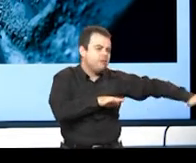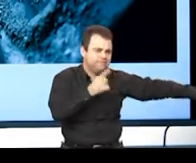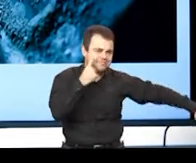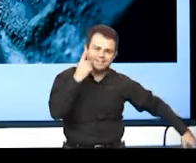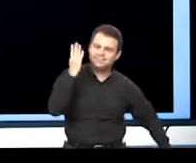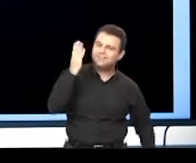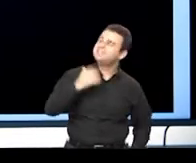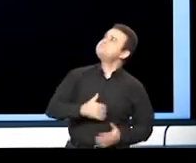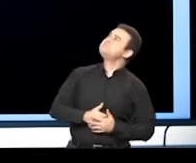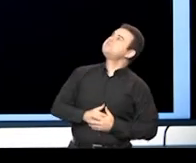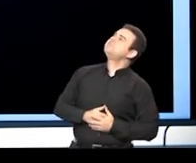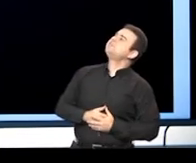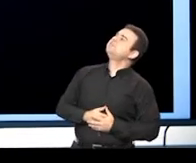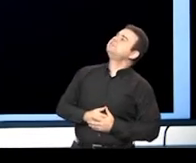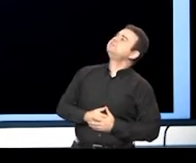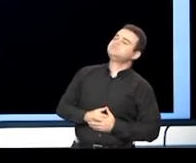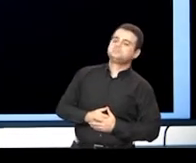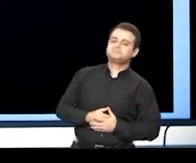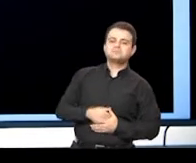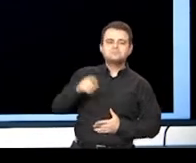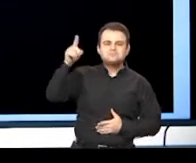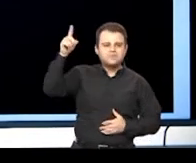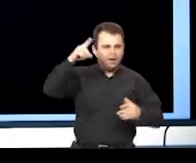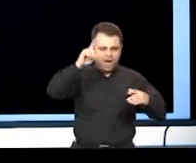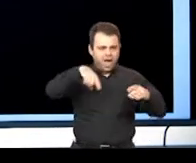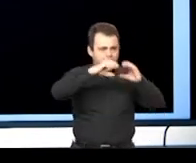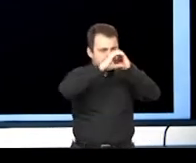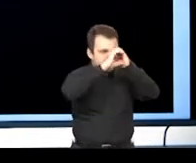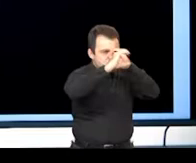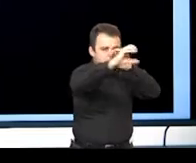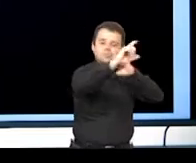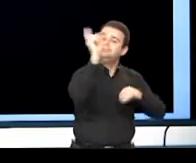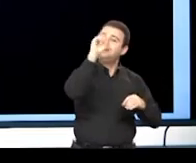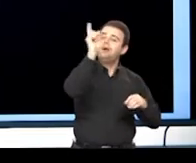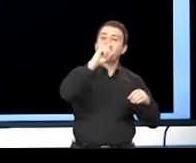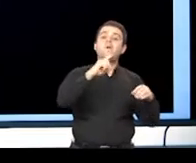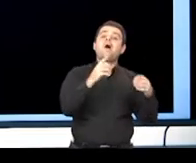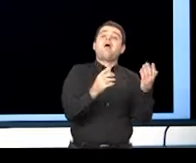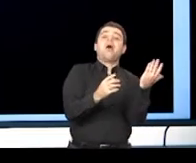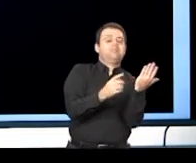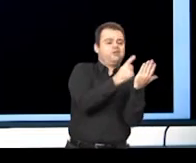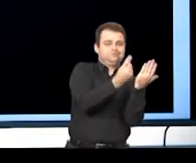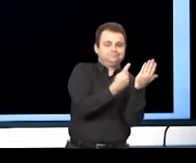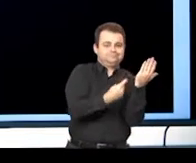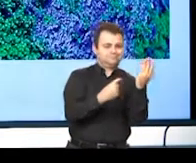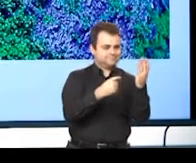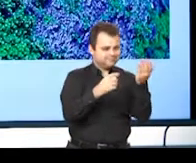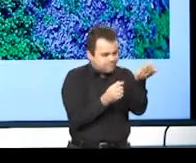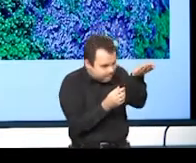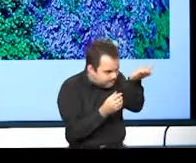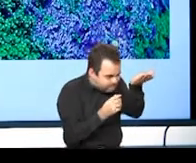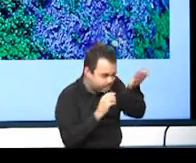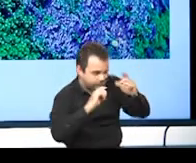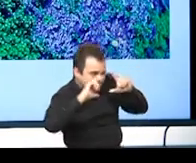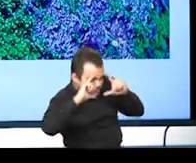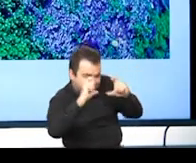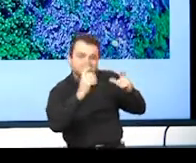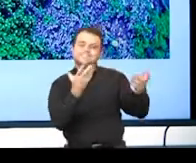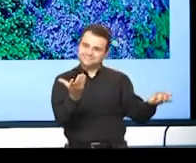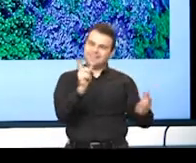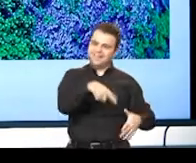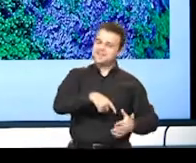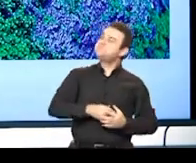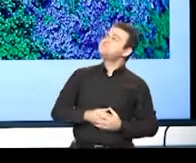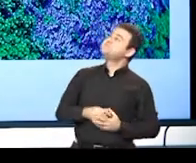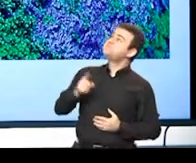pela madeira. Aqui, que parece um grande túnel, na verdade é o aspiral de um caderno. Veja quantas